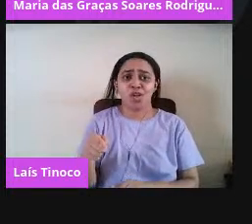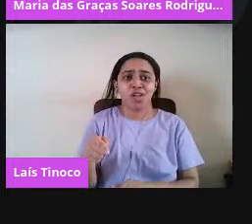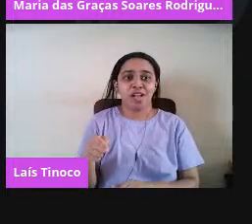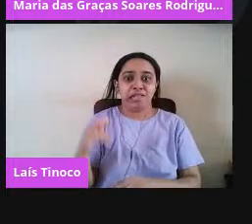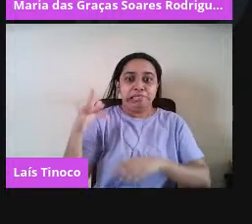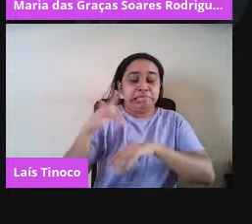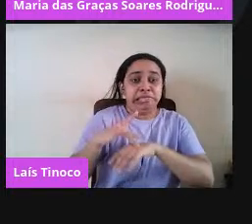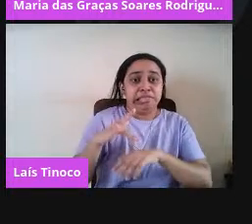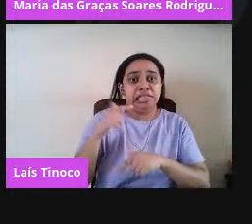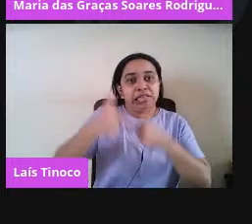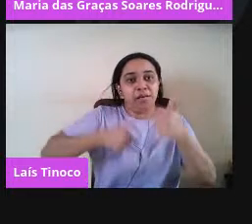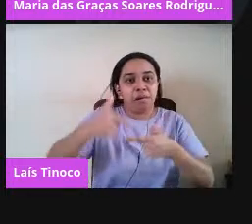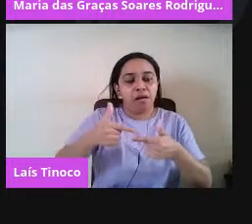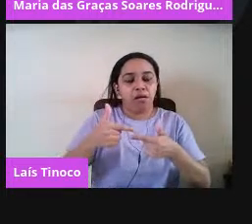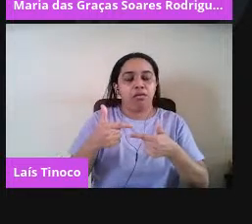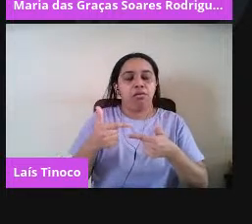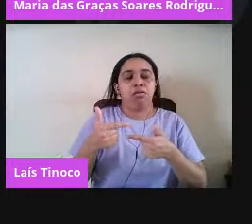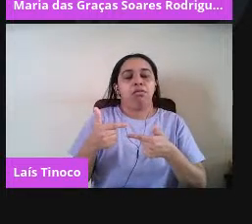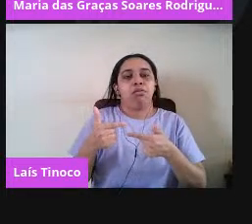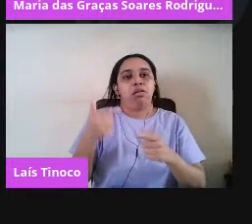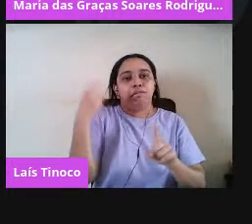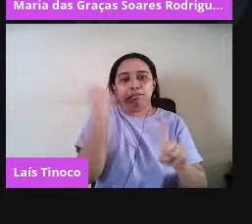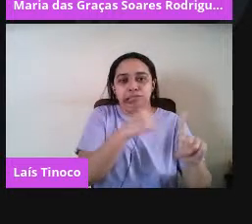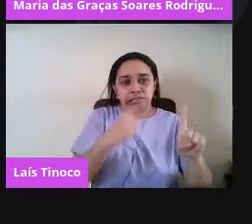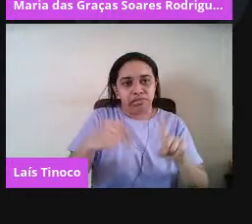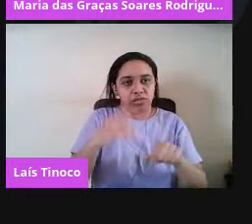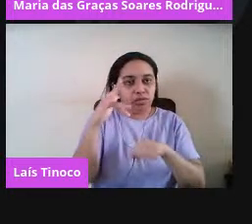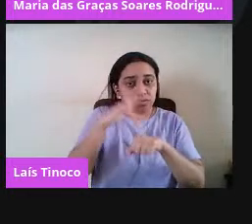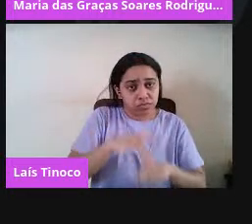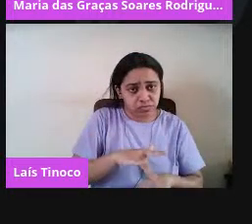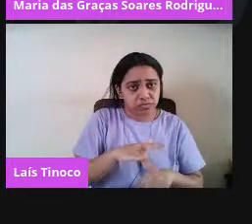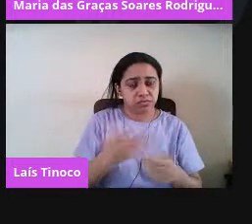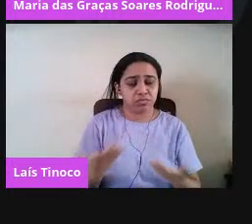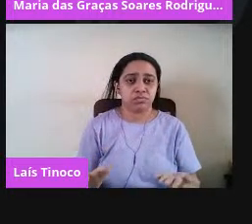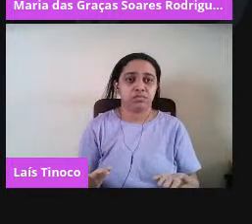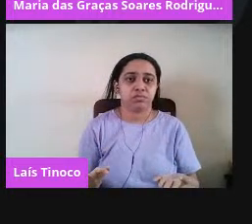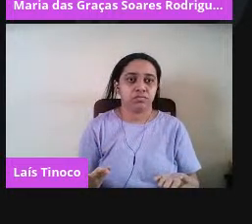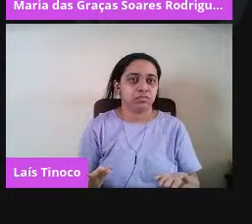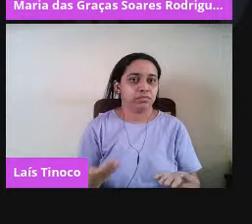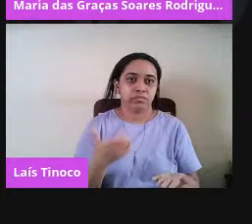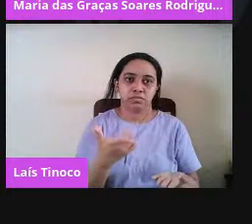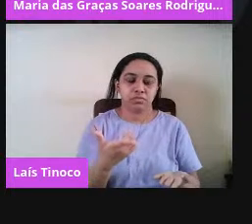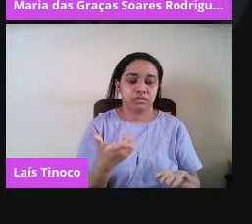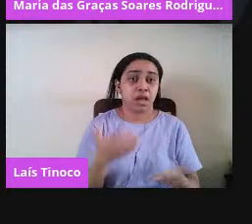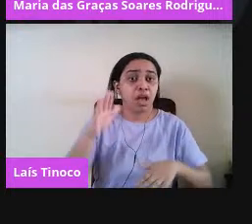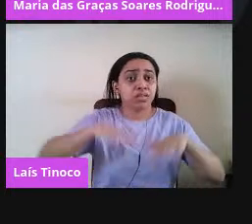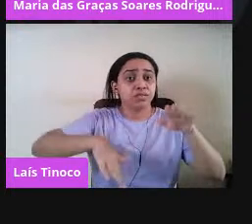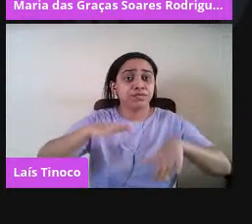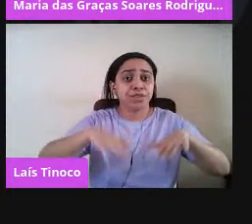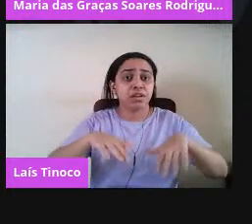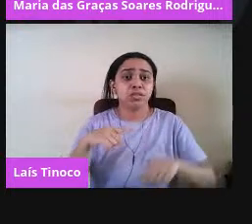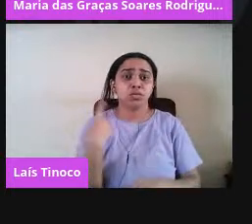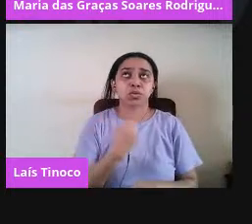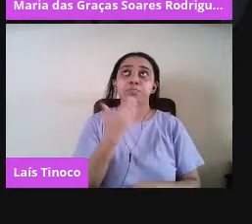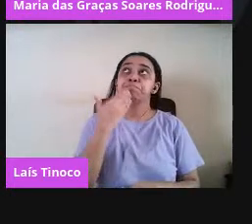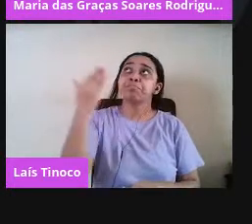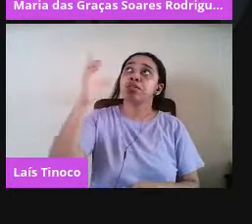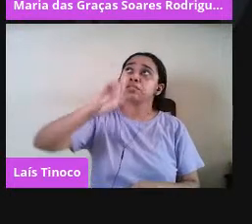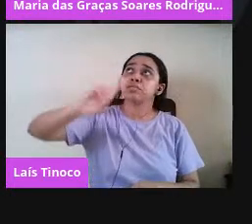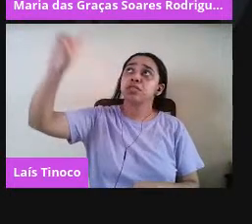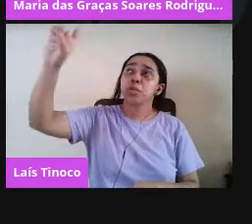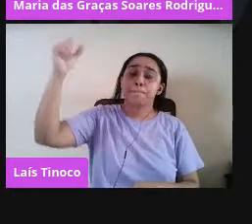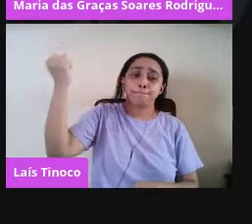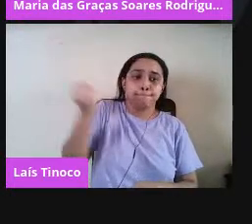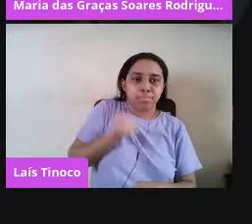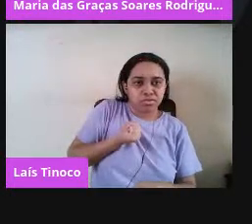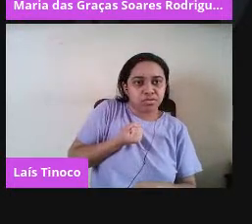matemática. Aí sim, iriam pedir para morrer. Aí vem aí, porque ela pede para morrer. Então, ela diz, às vezes, a gente pede a Deus para ele matar a